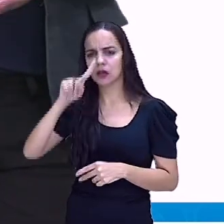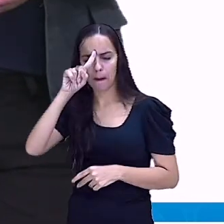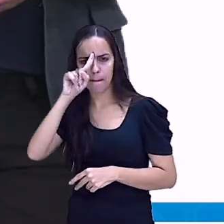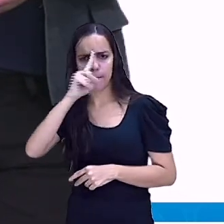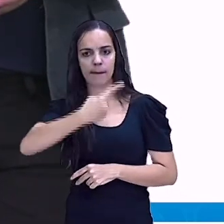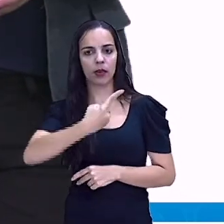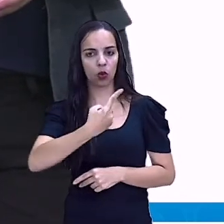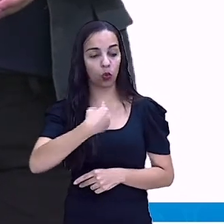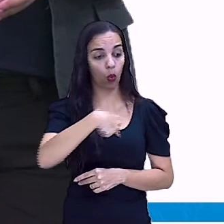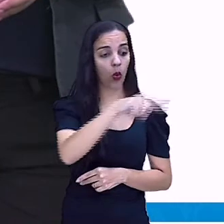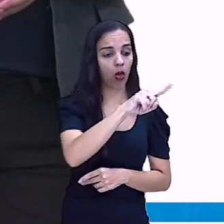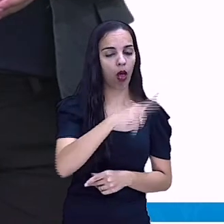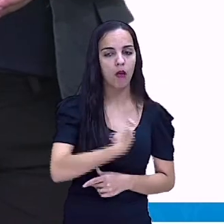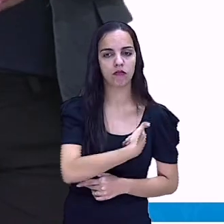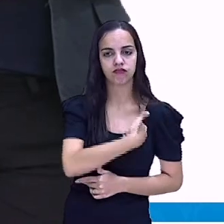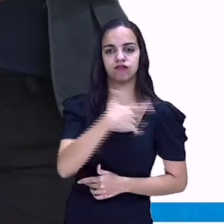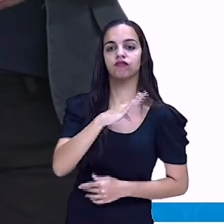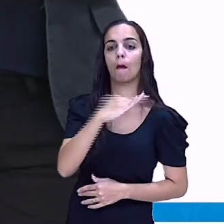mandante do crime.